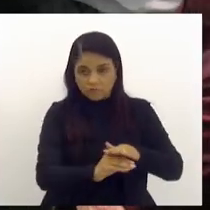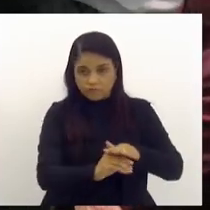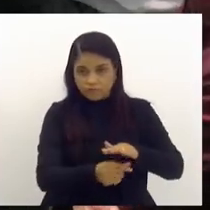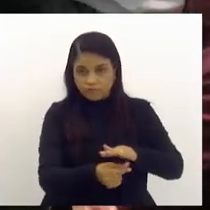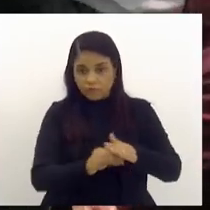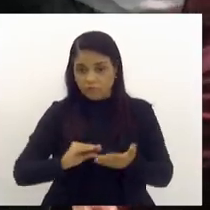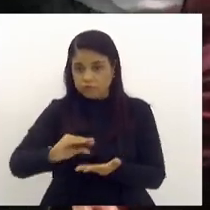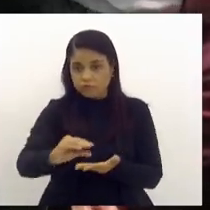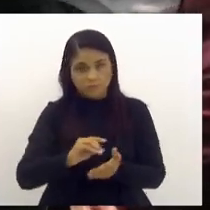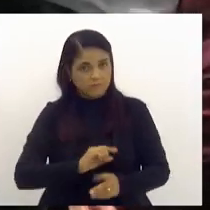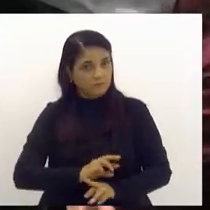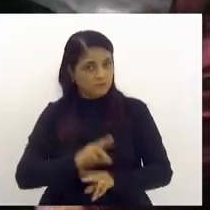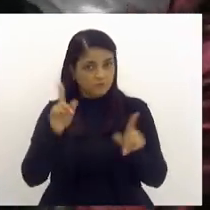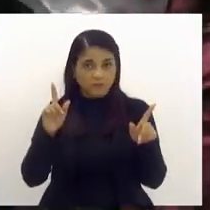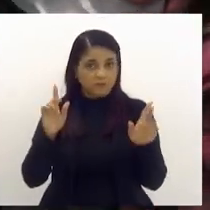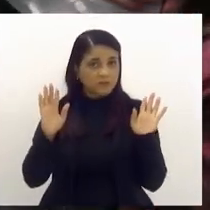ser